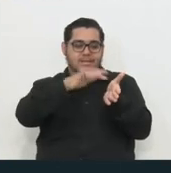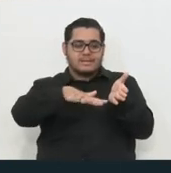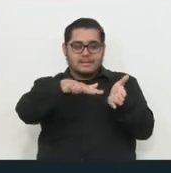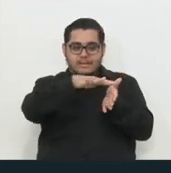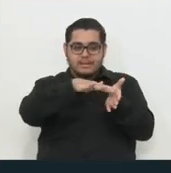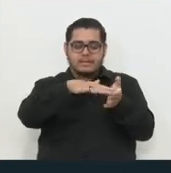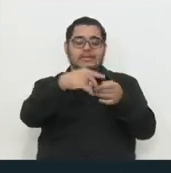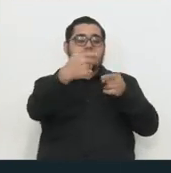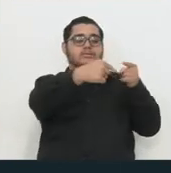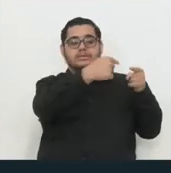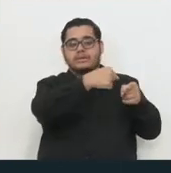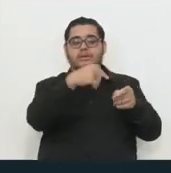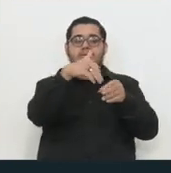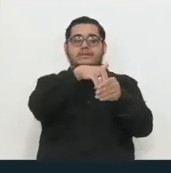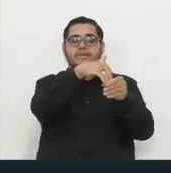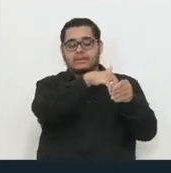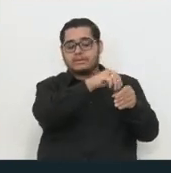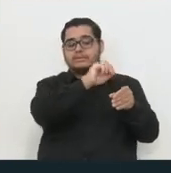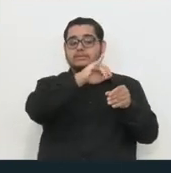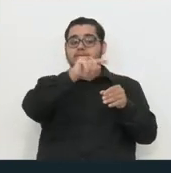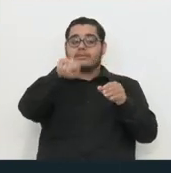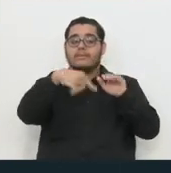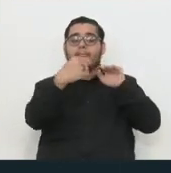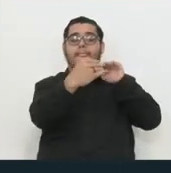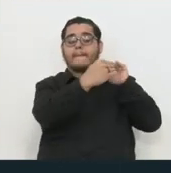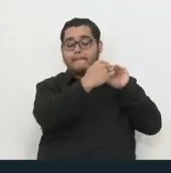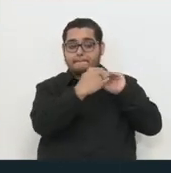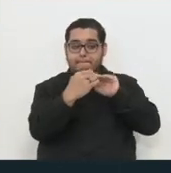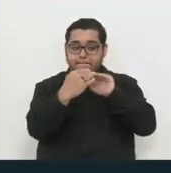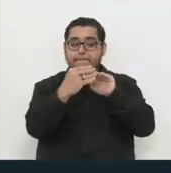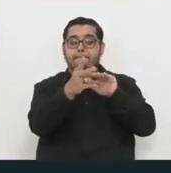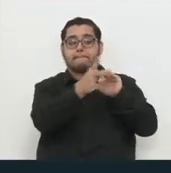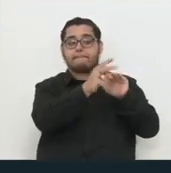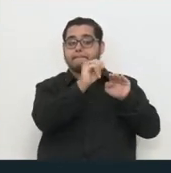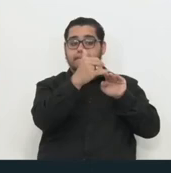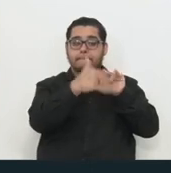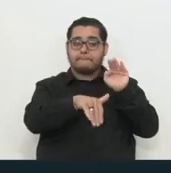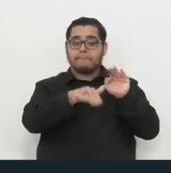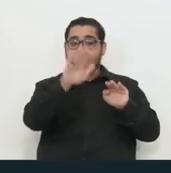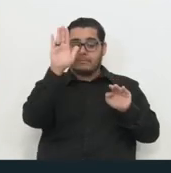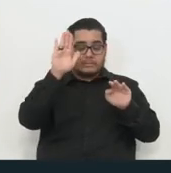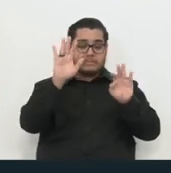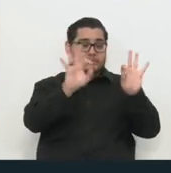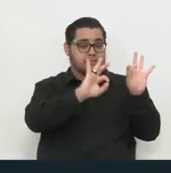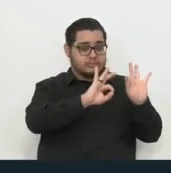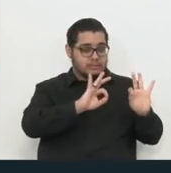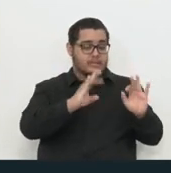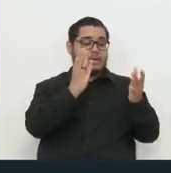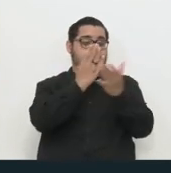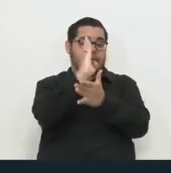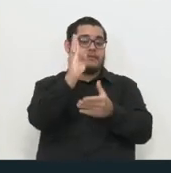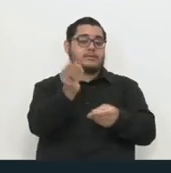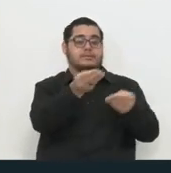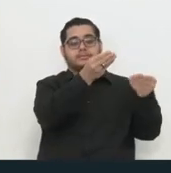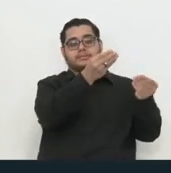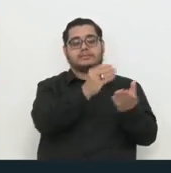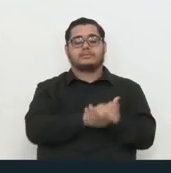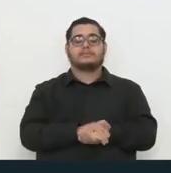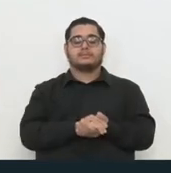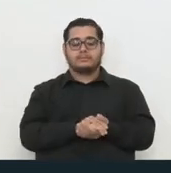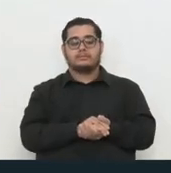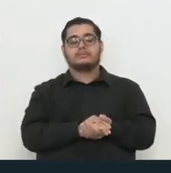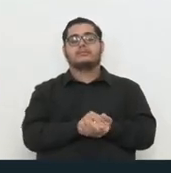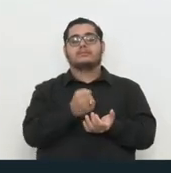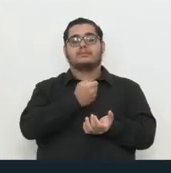encerrada a discussão e votação os vereadores favoráveis Como estão os contratos se manifestem encerrado da votação aprovado em caminhos 8